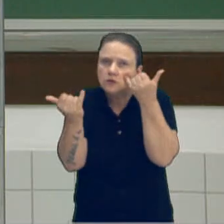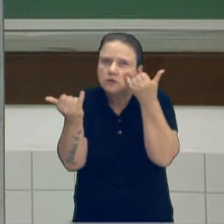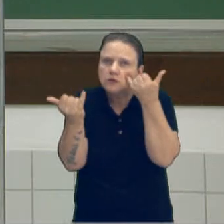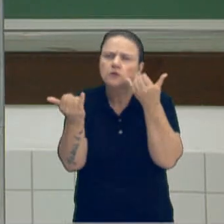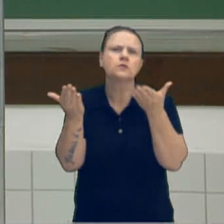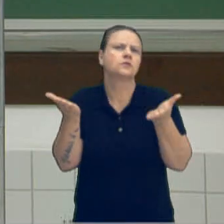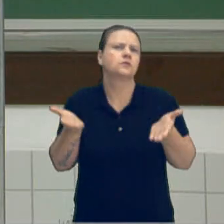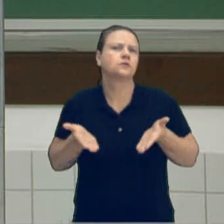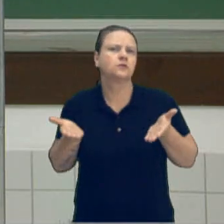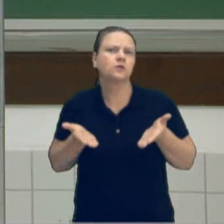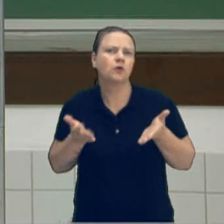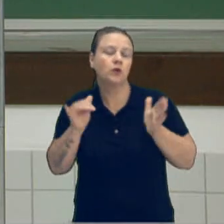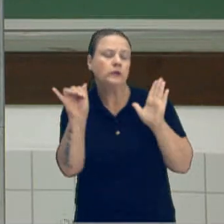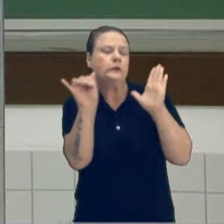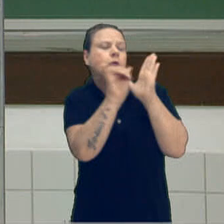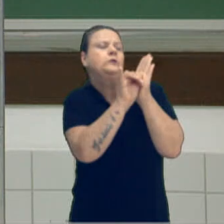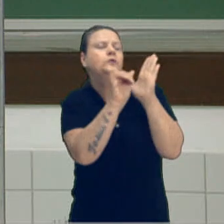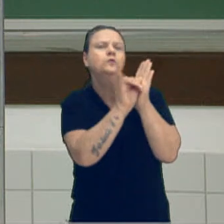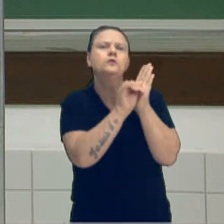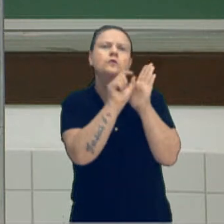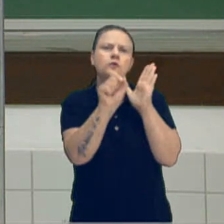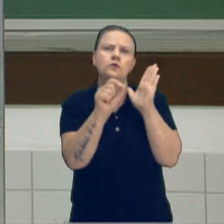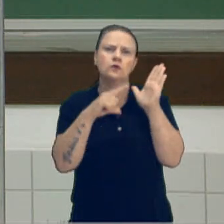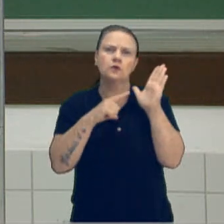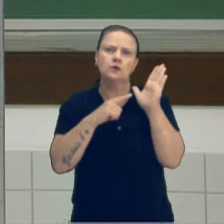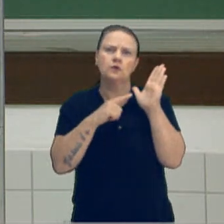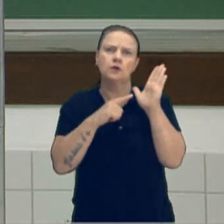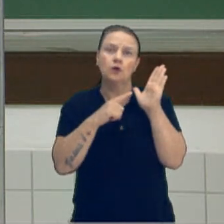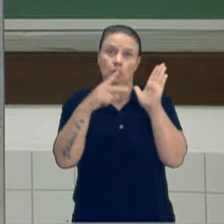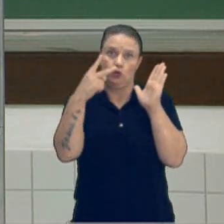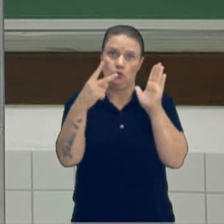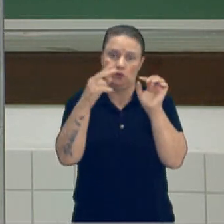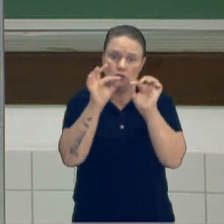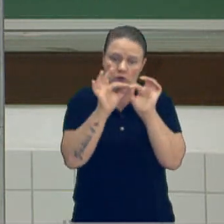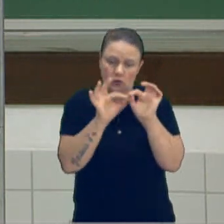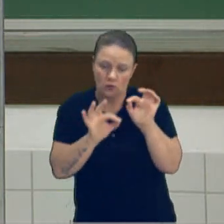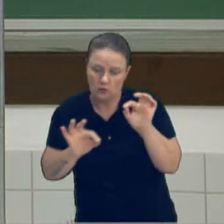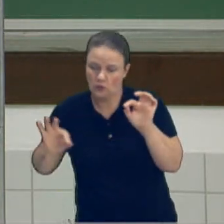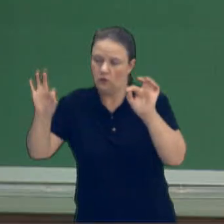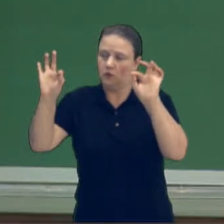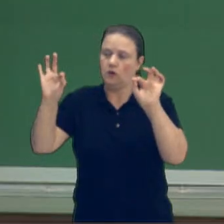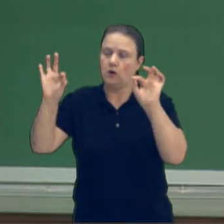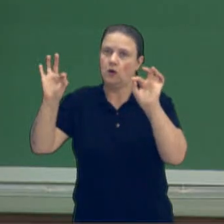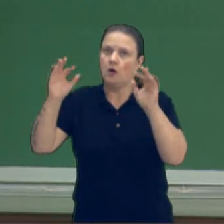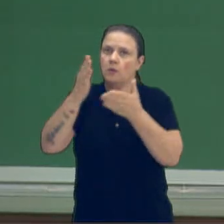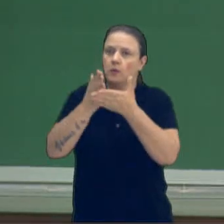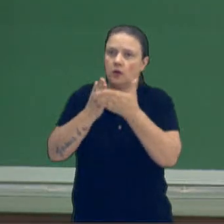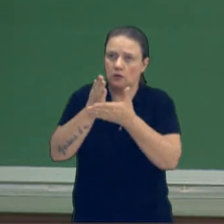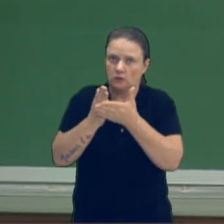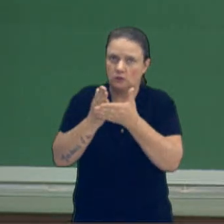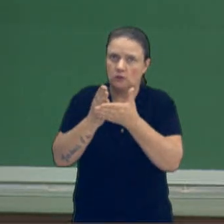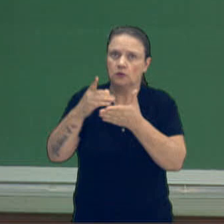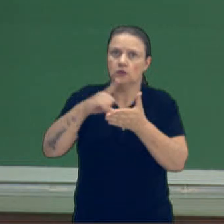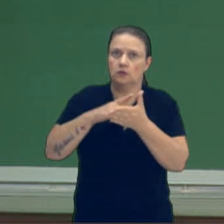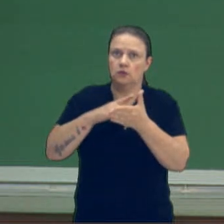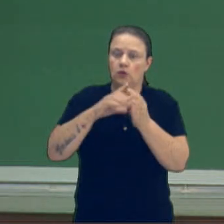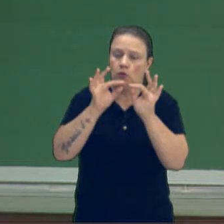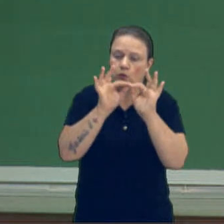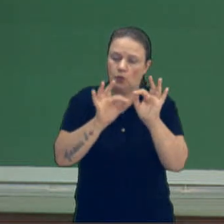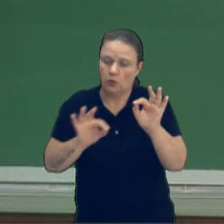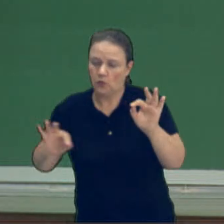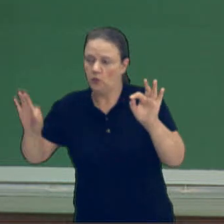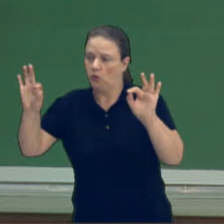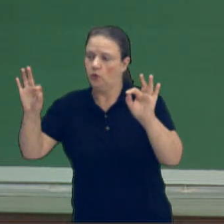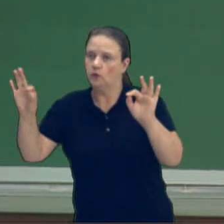Aqui a gente consegue identificar que a gente tem duas meias circunferências. Se eu juntasse essa parte mais essa parte, tá? A gente ia ter